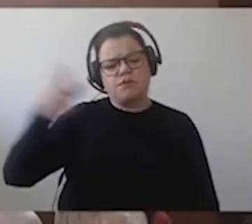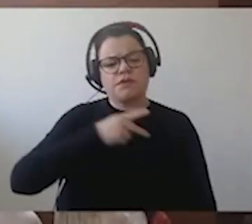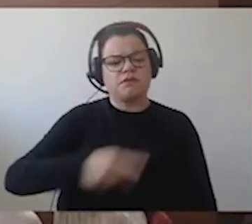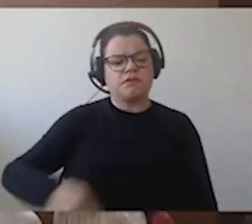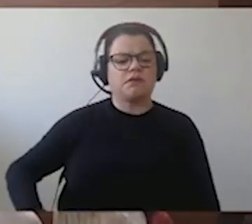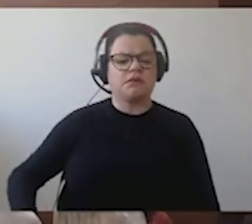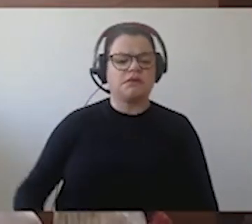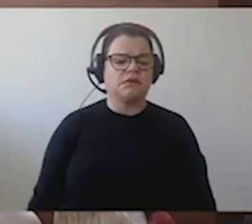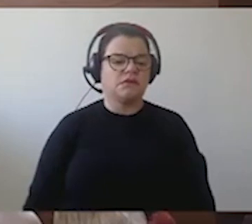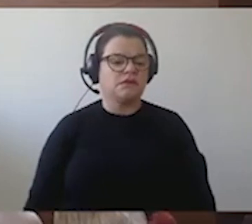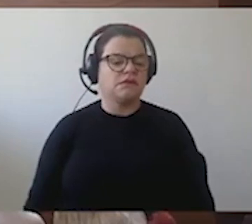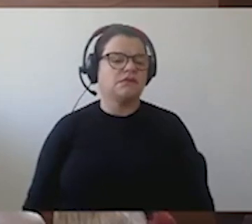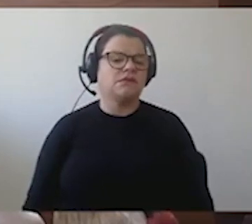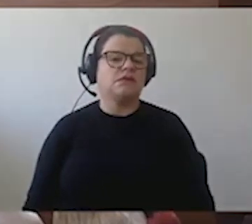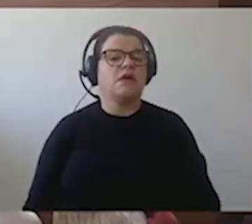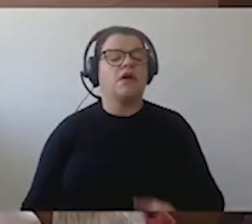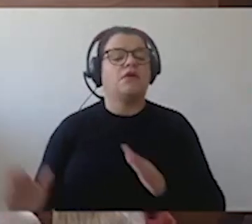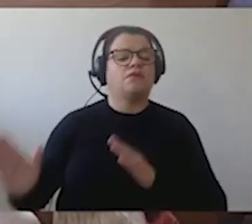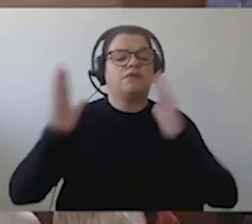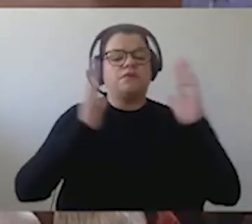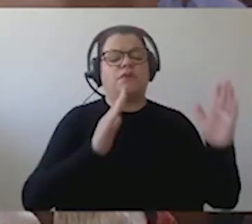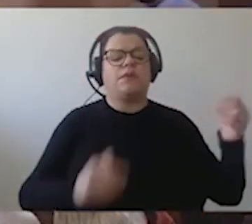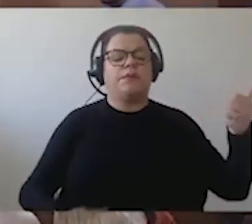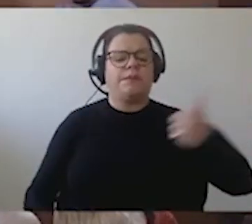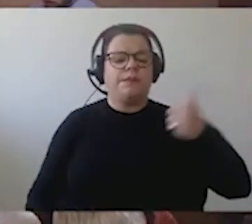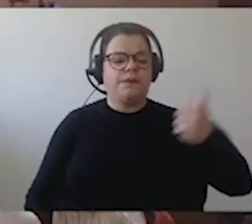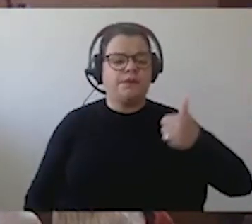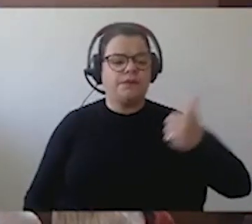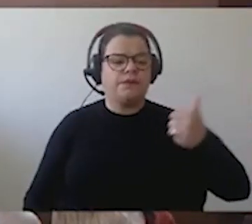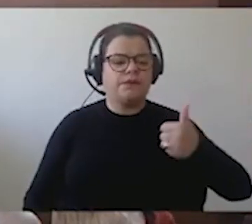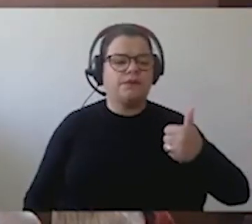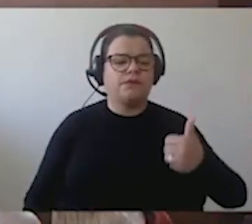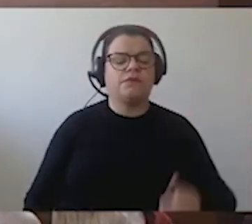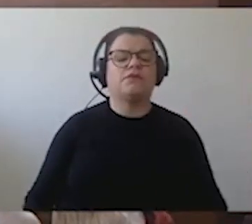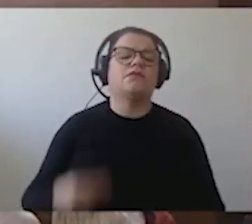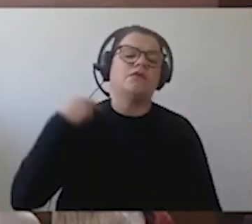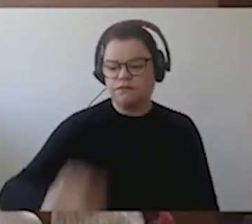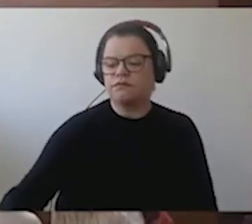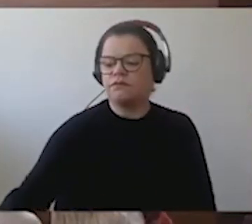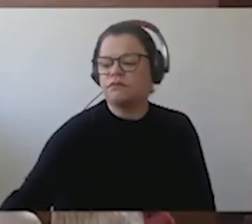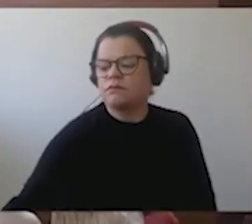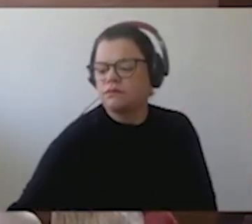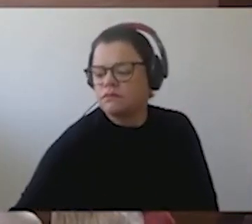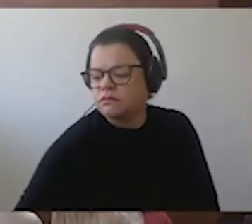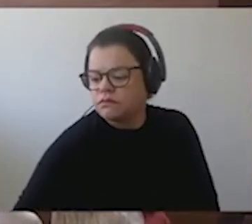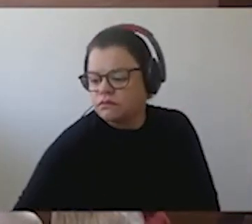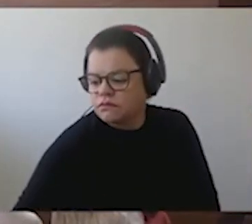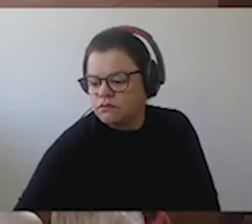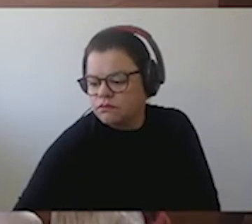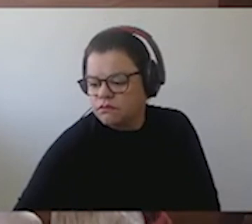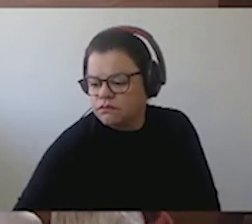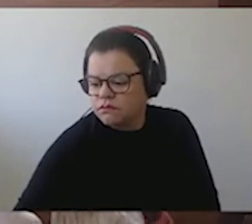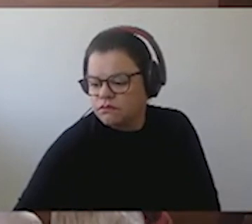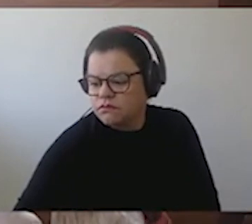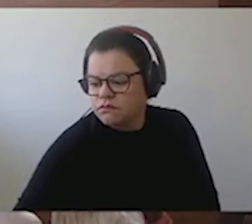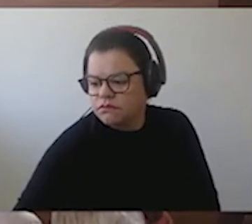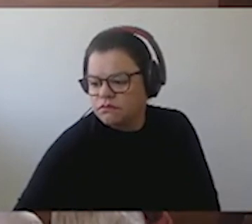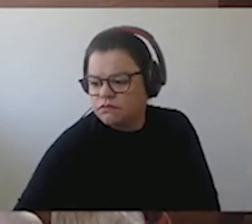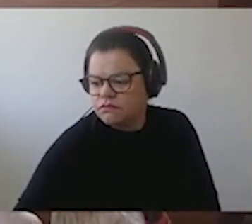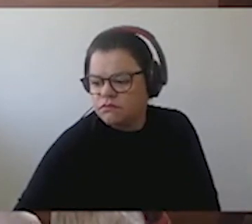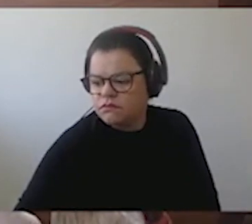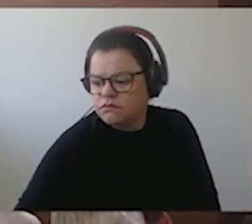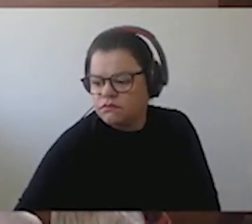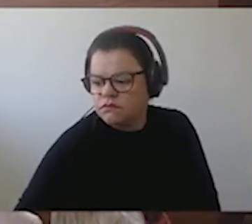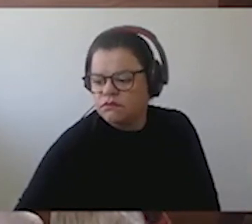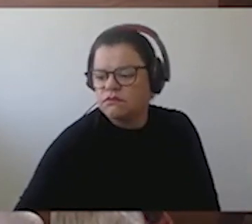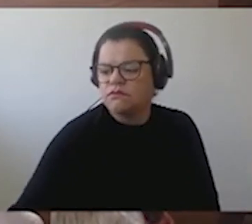no pequeno expediente com a palavra o vereador Presidente Marcelo fachinello o vereador bom dia a todos e